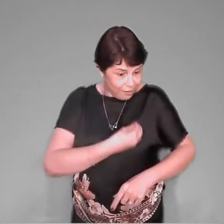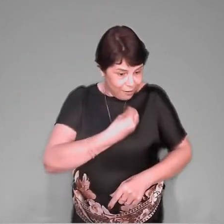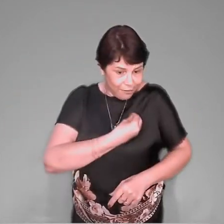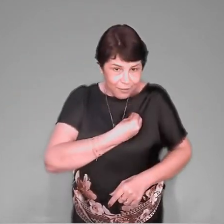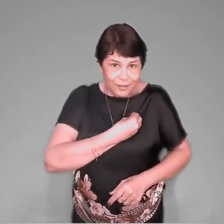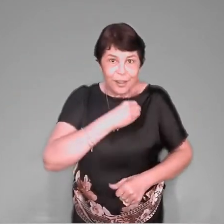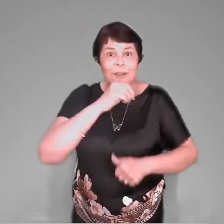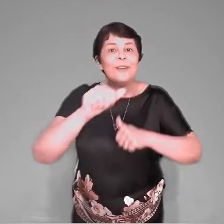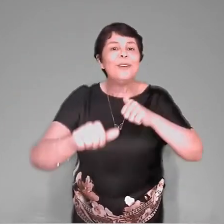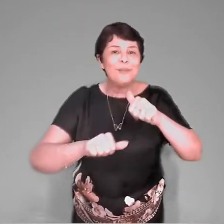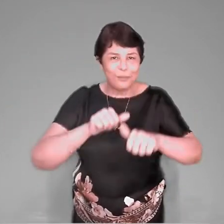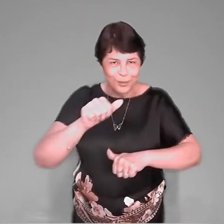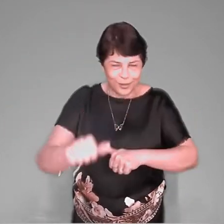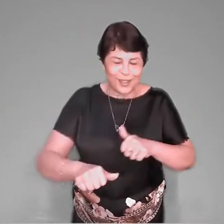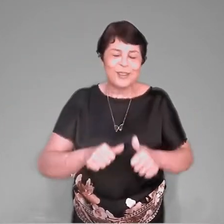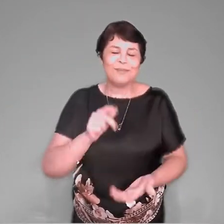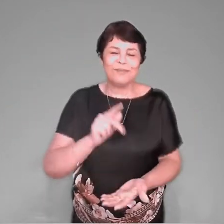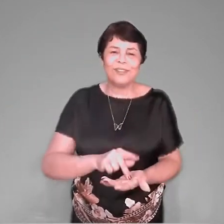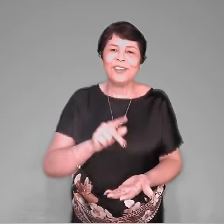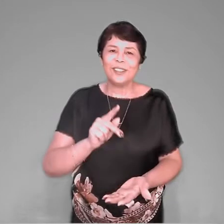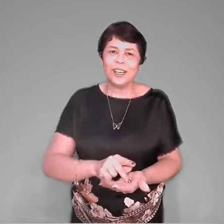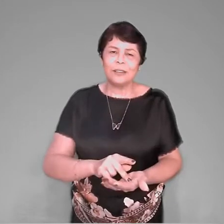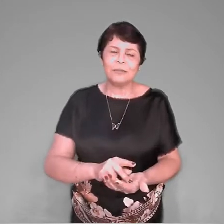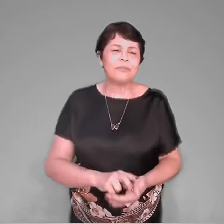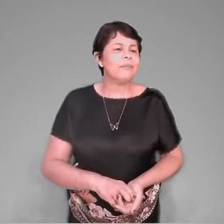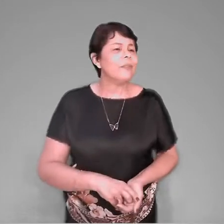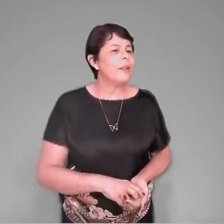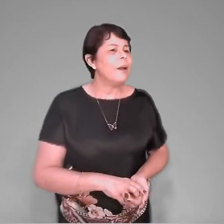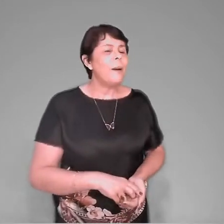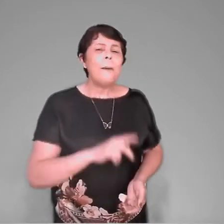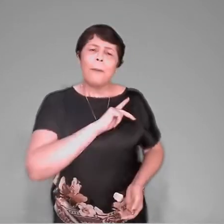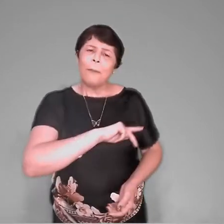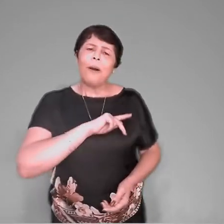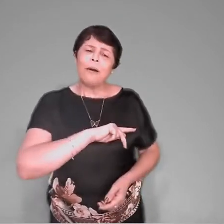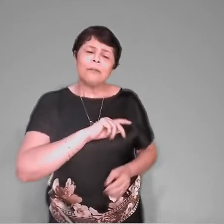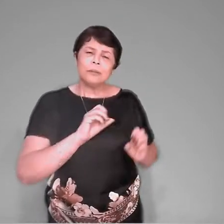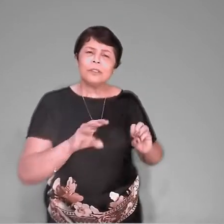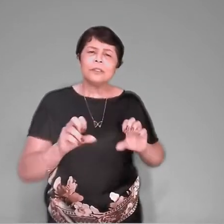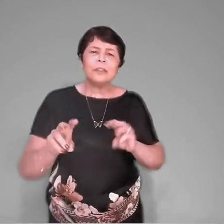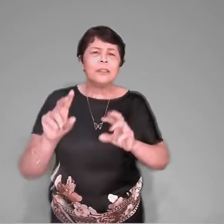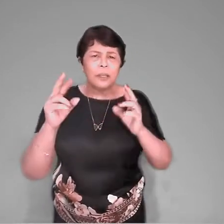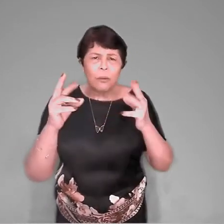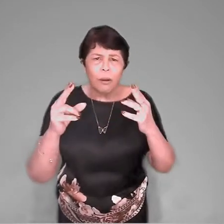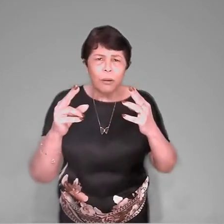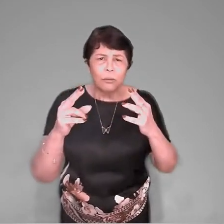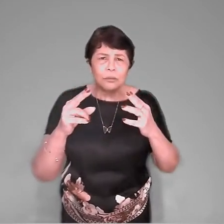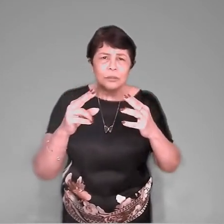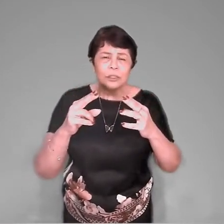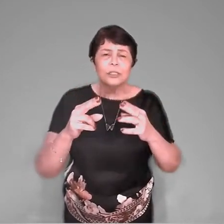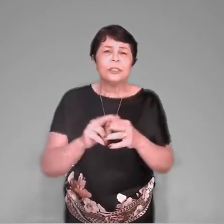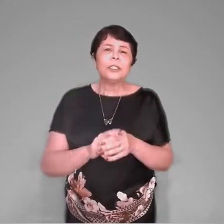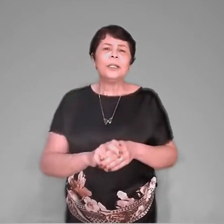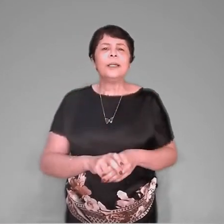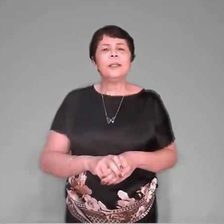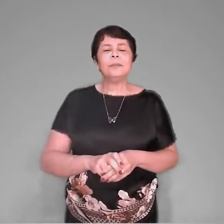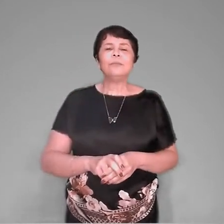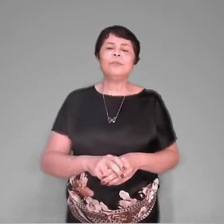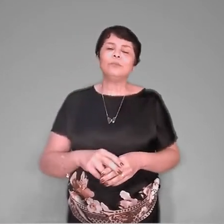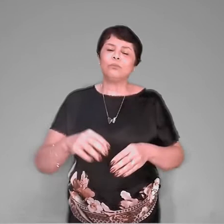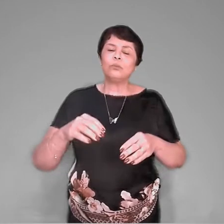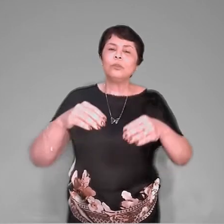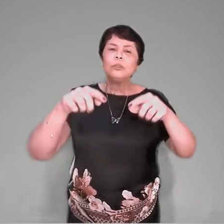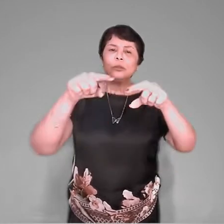tijolos. E esses tijolos se compõem de nós, Paulo falando, nós, Paulo, judeu, nós,